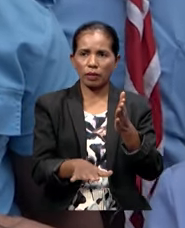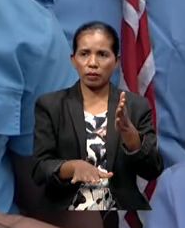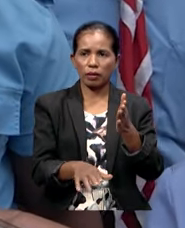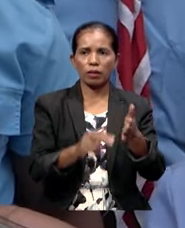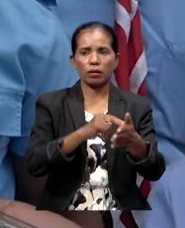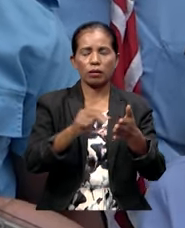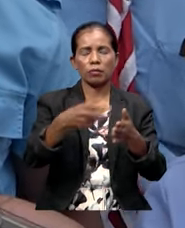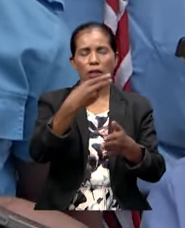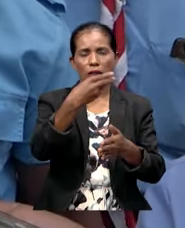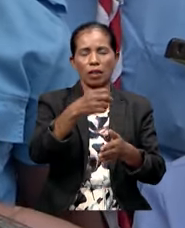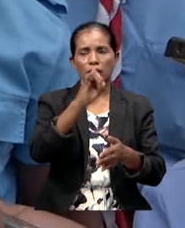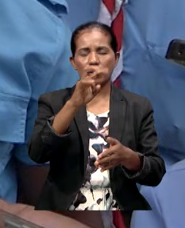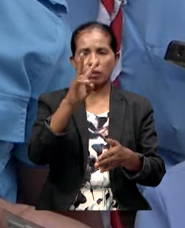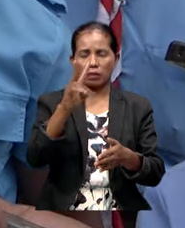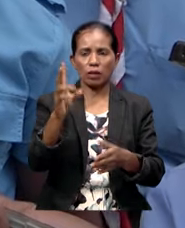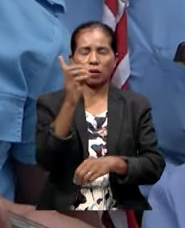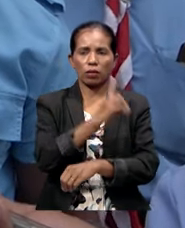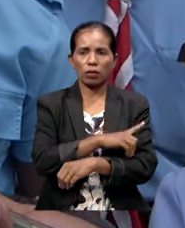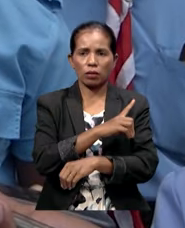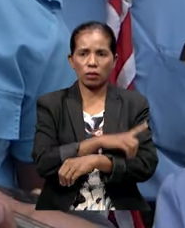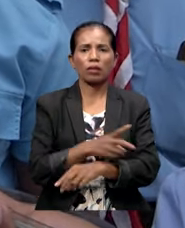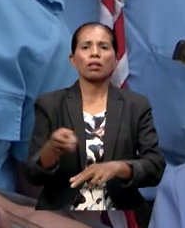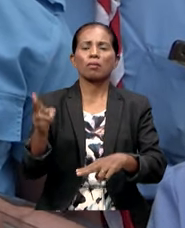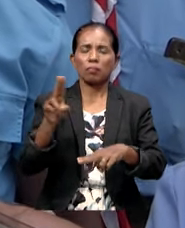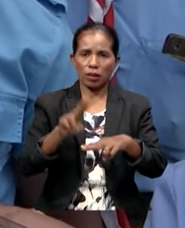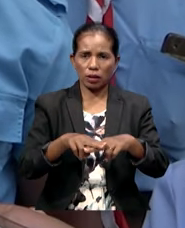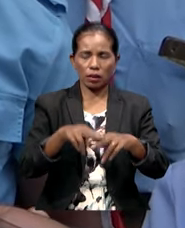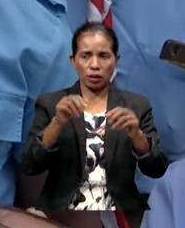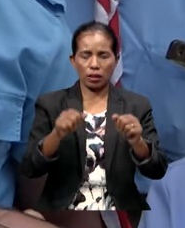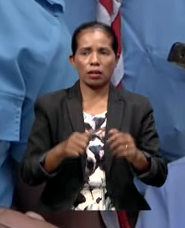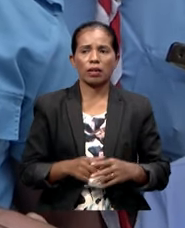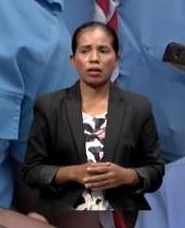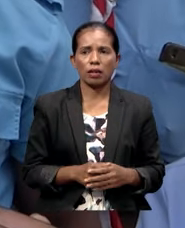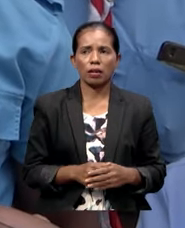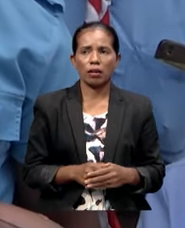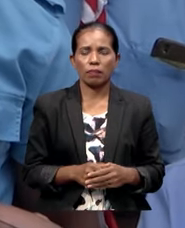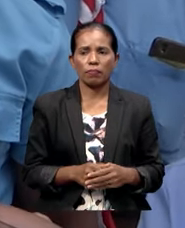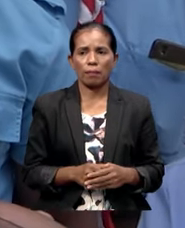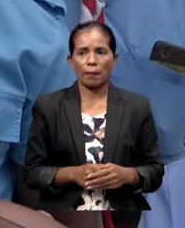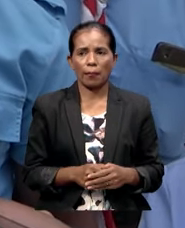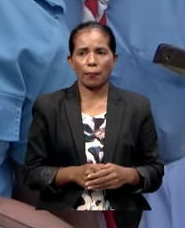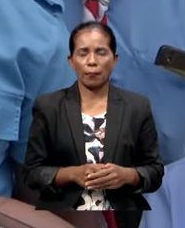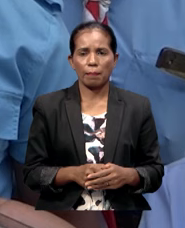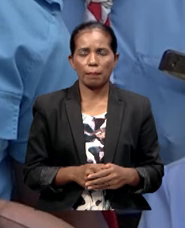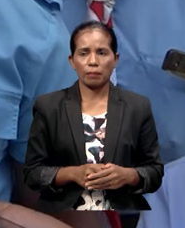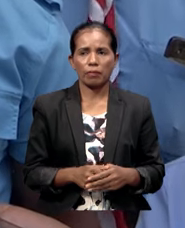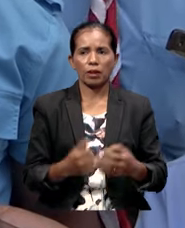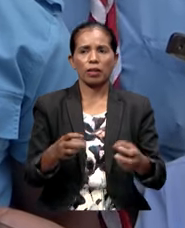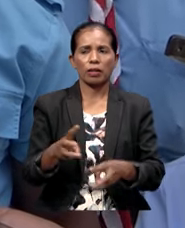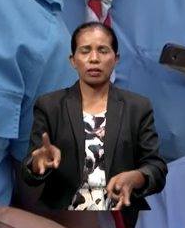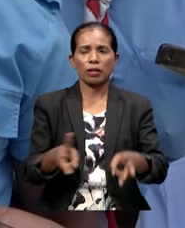numero HIV ne be lorong ba lorong aumenta ne idane maka idane hasa dalang